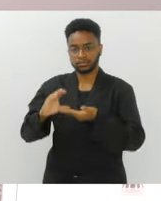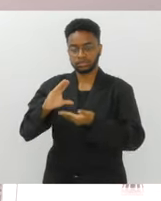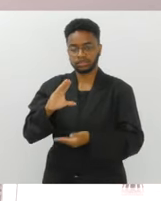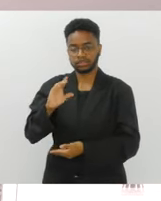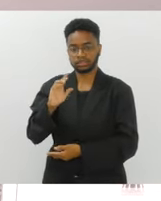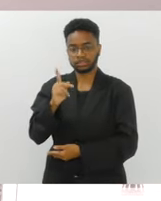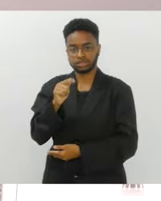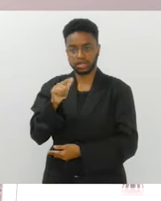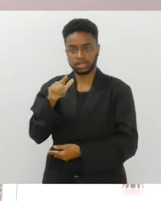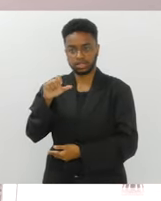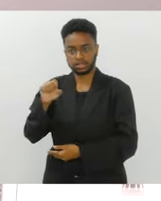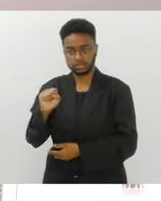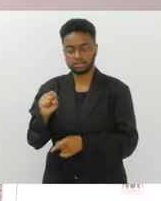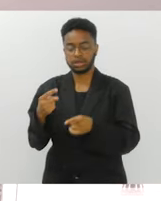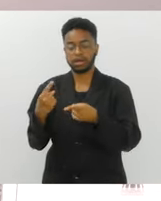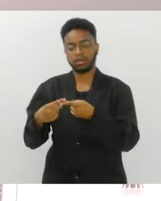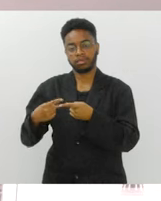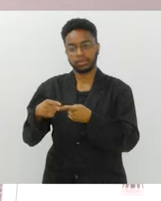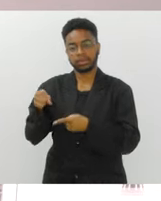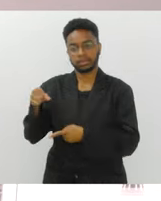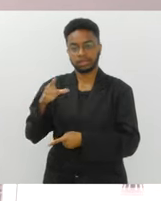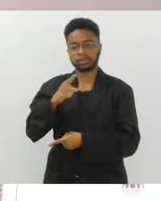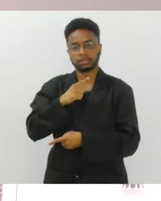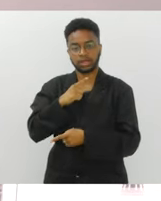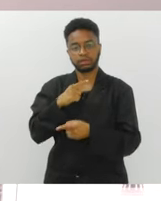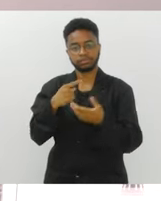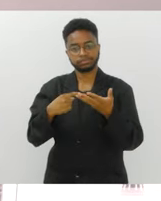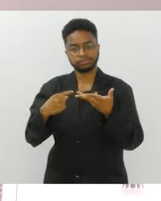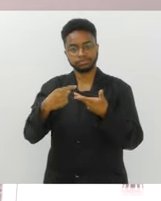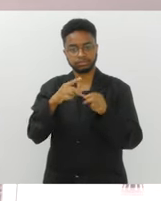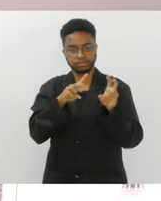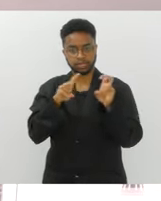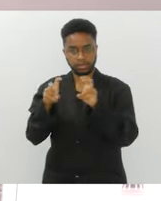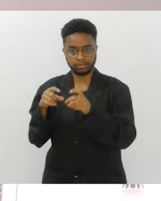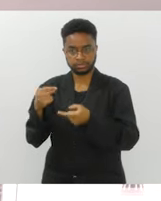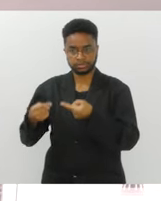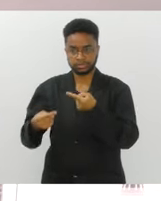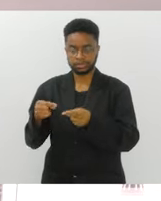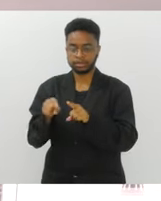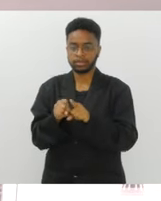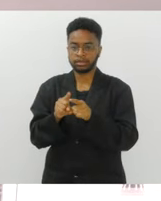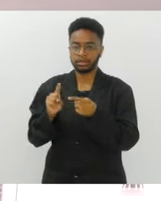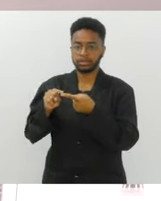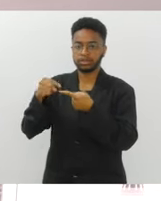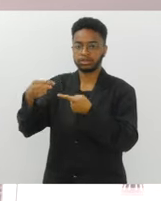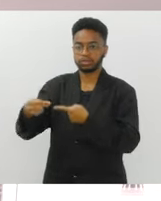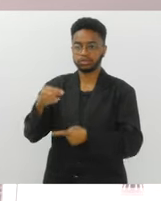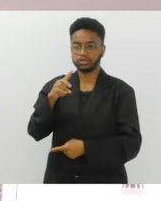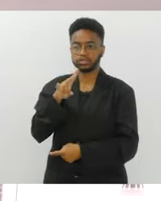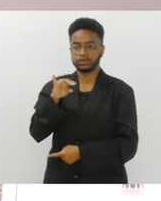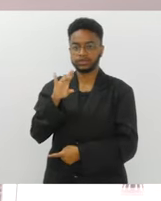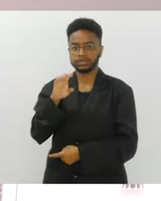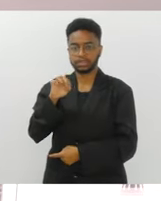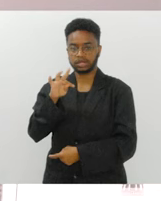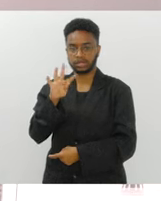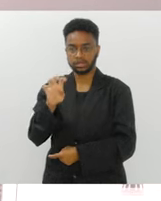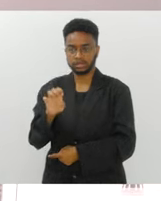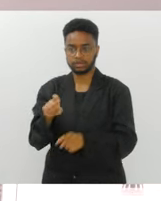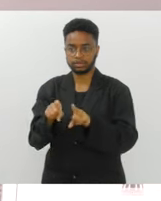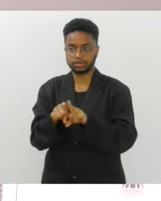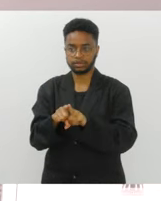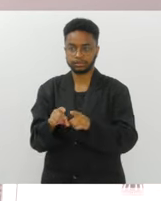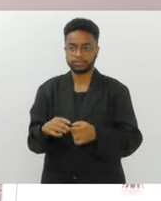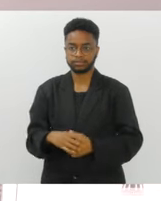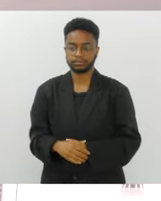que certamente tem também algumas ponderações importantes, e para o nosso conselheiro Vicente Loureiro também,